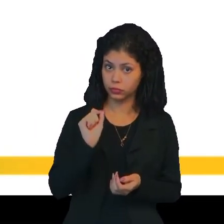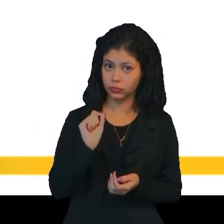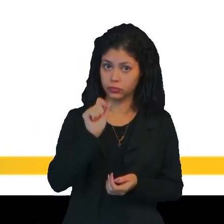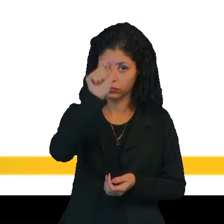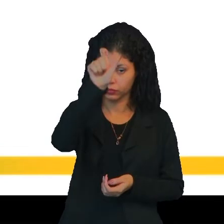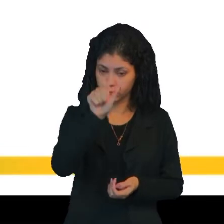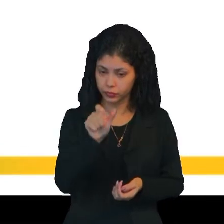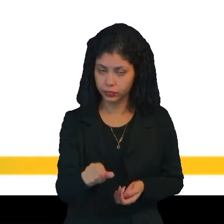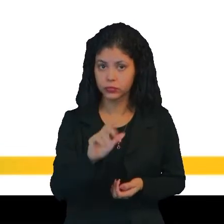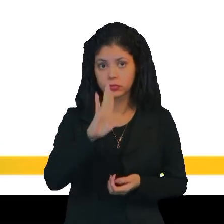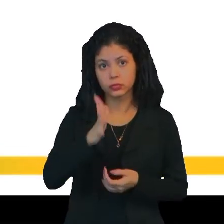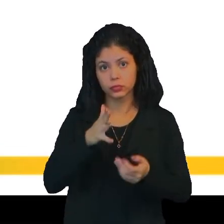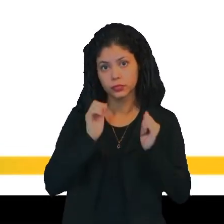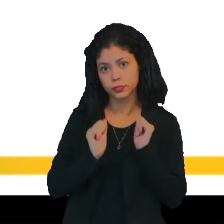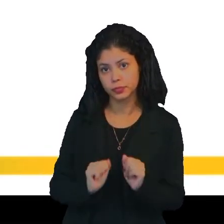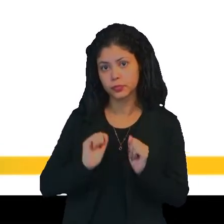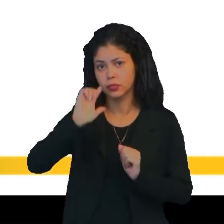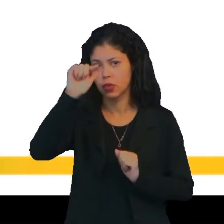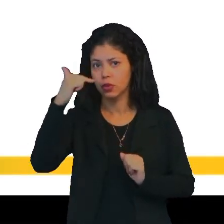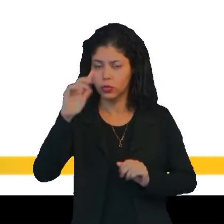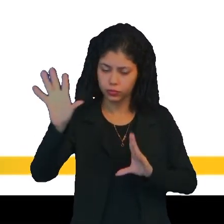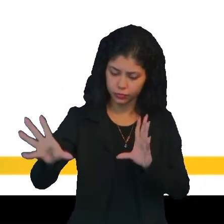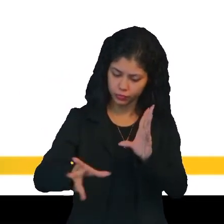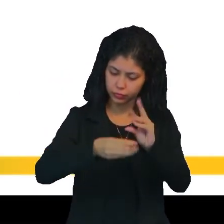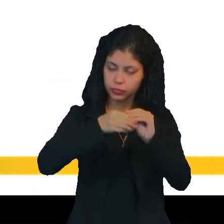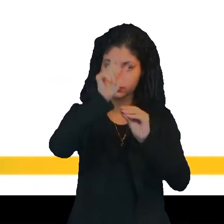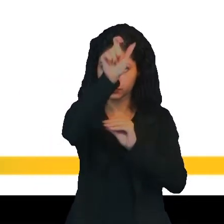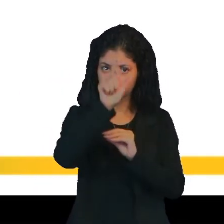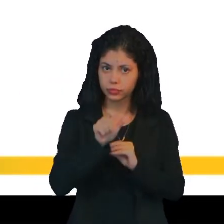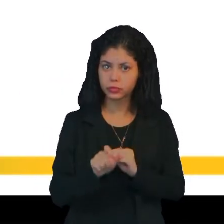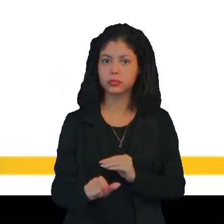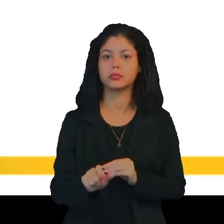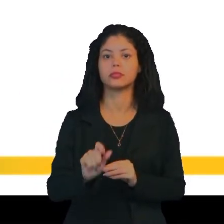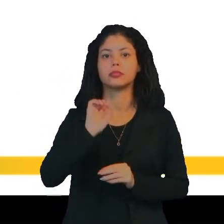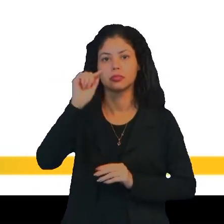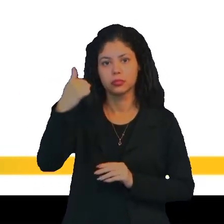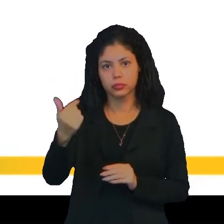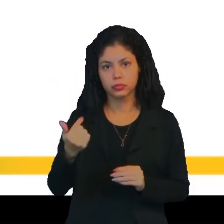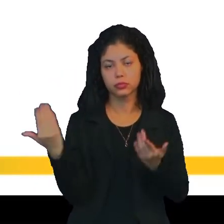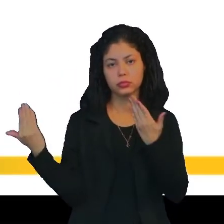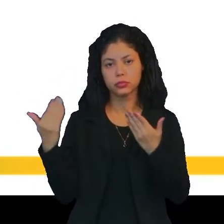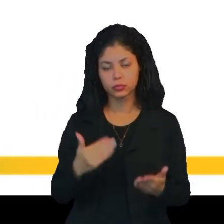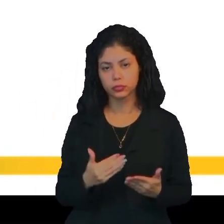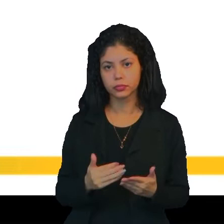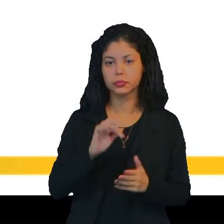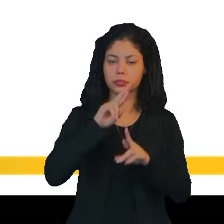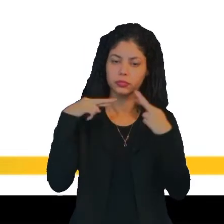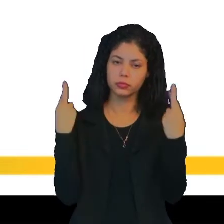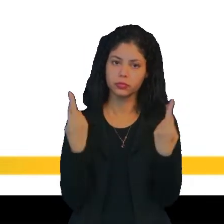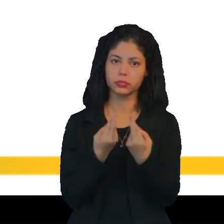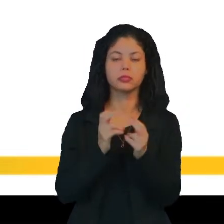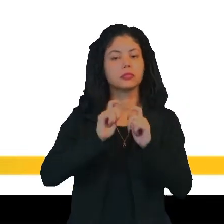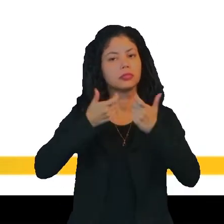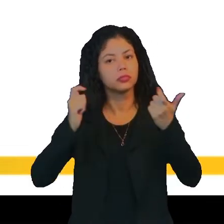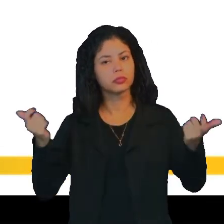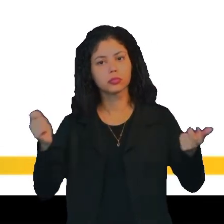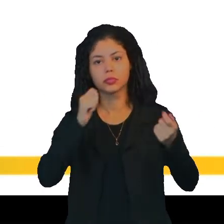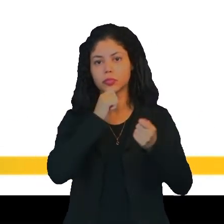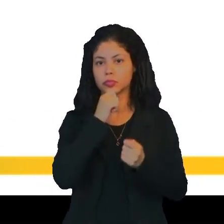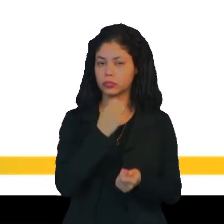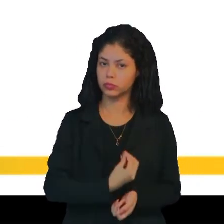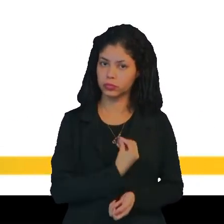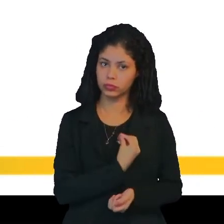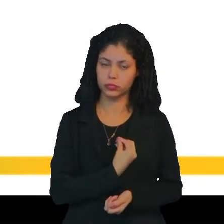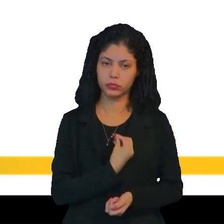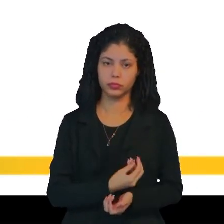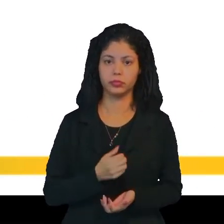coluna vertebral, eu já posso acrescentar outros animais que têm coluna. E aí depois eu posso chegar ao reino, né, que é o maior, onde está